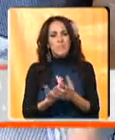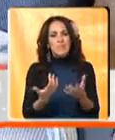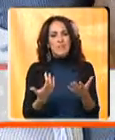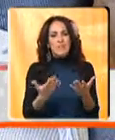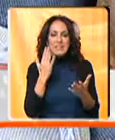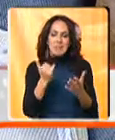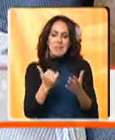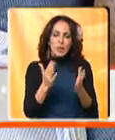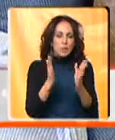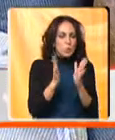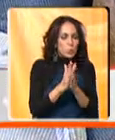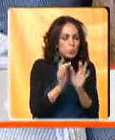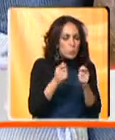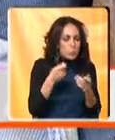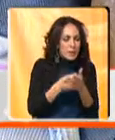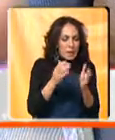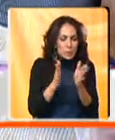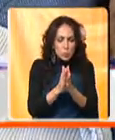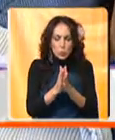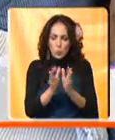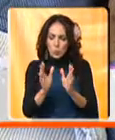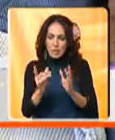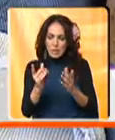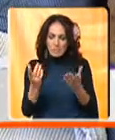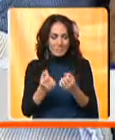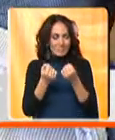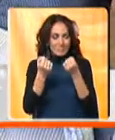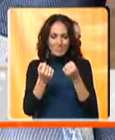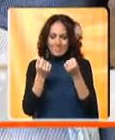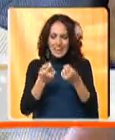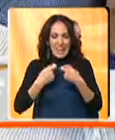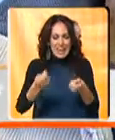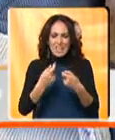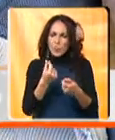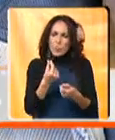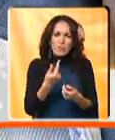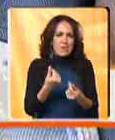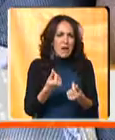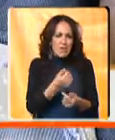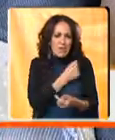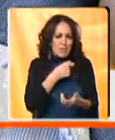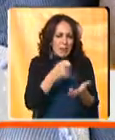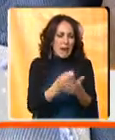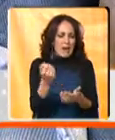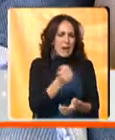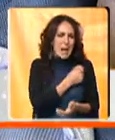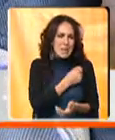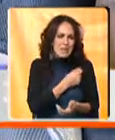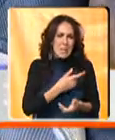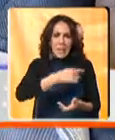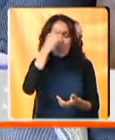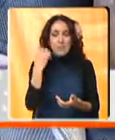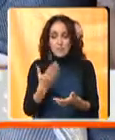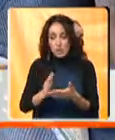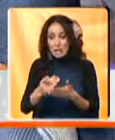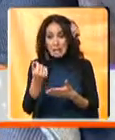portanto, tentar conciliar isso com o dinheiro que se gasta nessas coisas, com a casa, com isso tudo, é muito difícil. Nunca